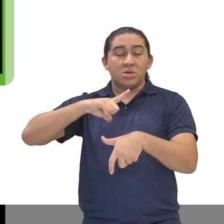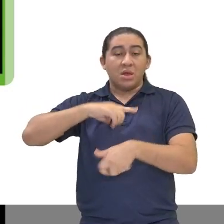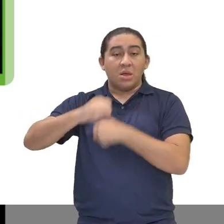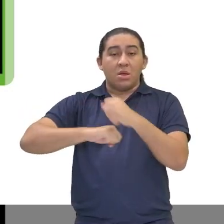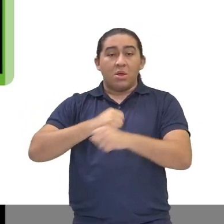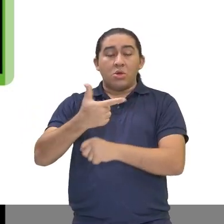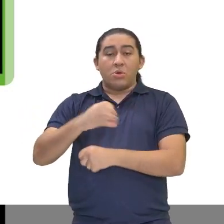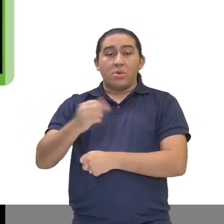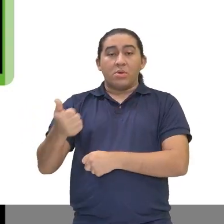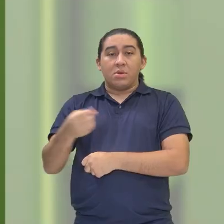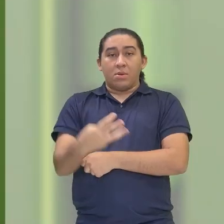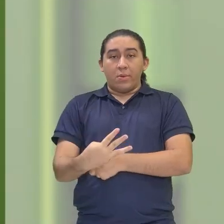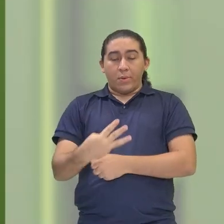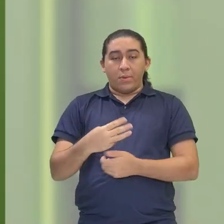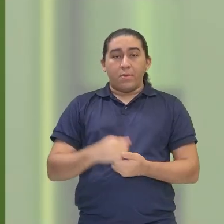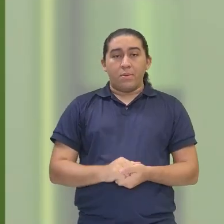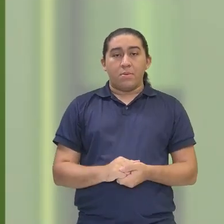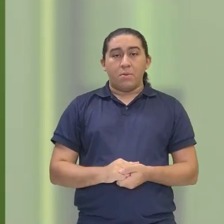2013.